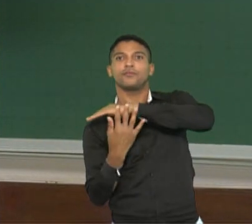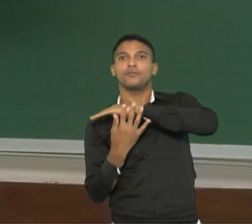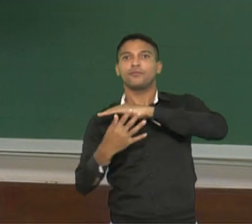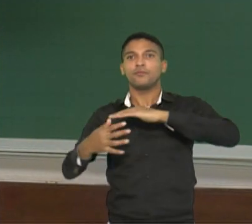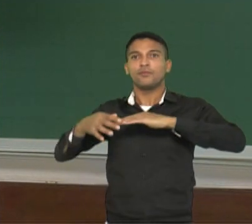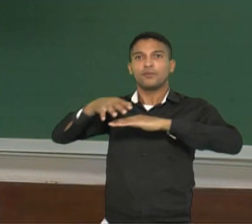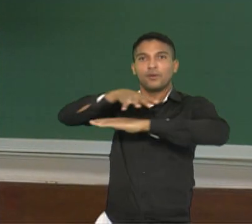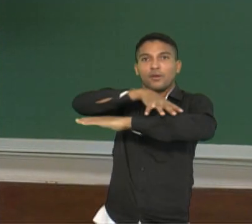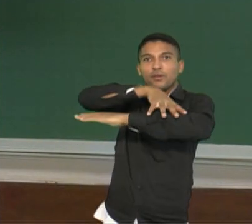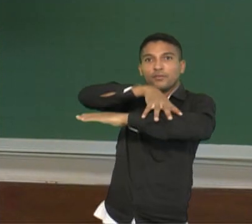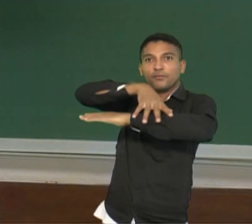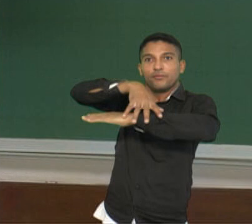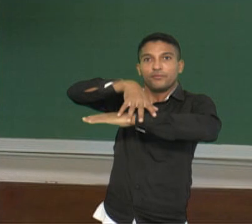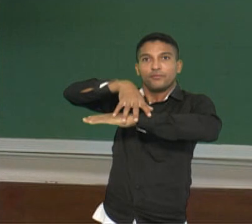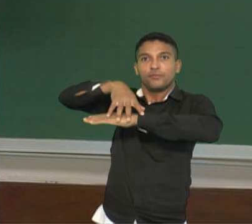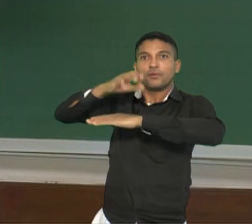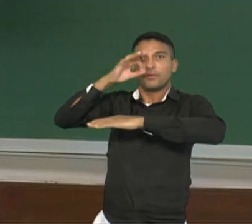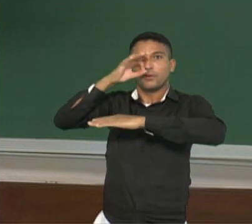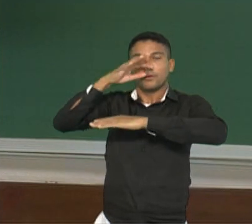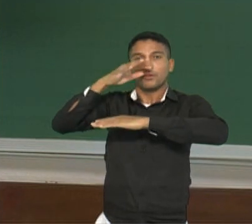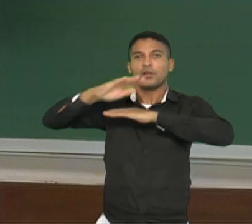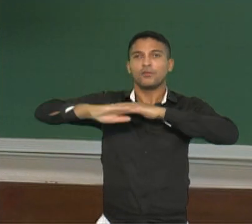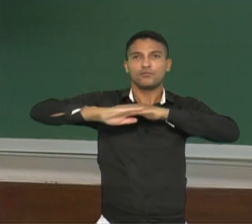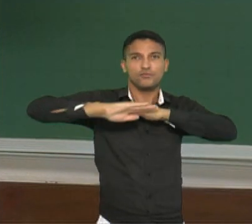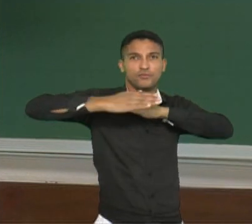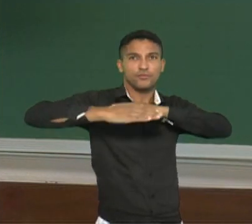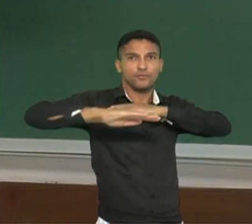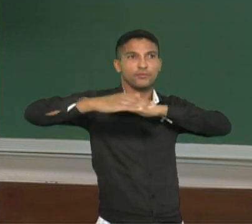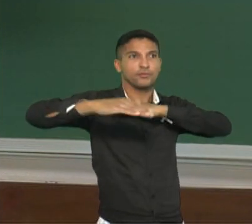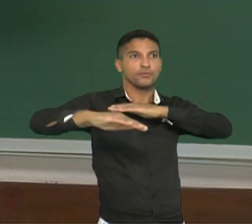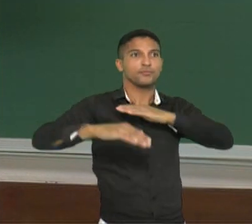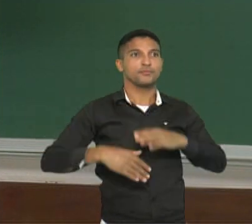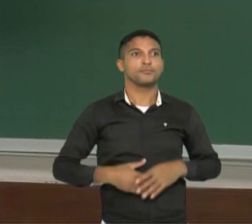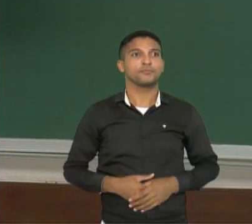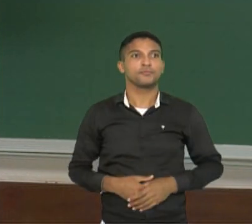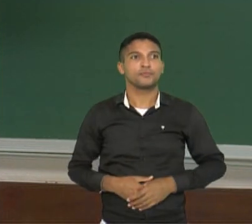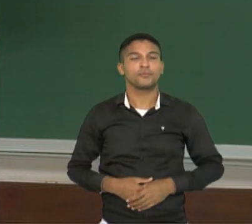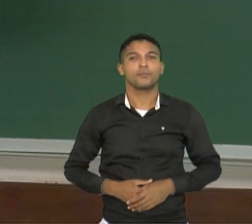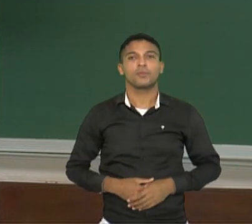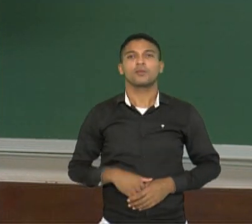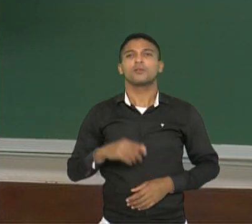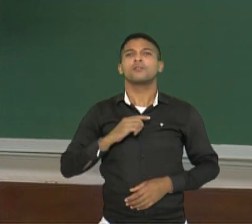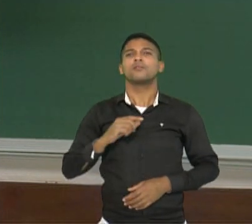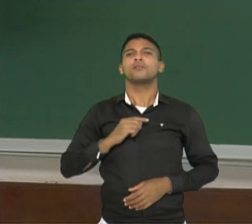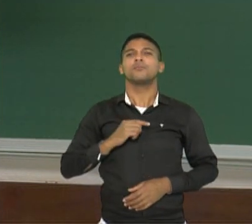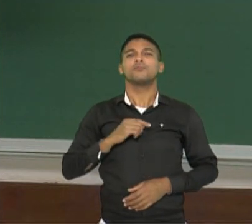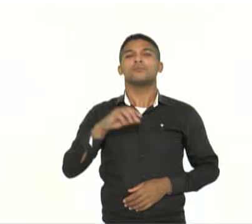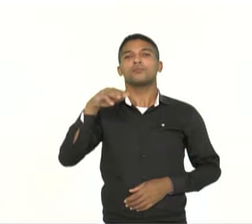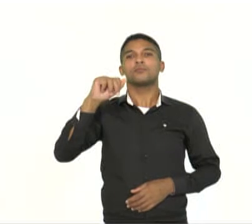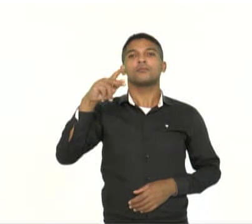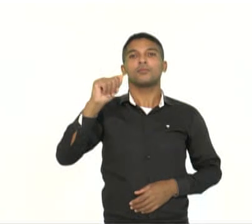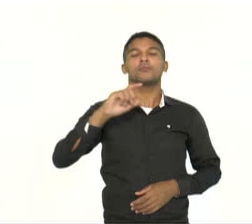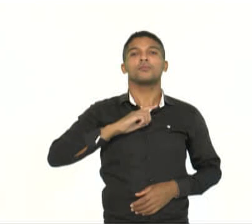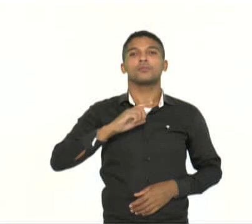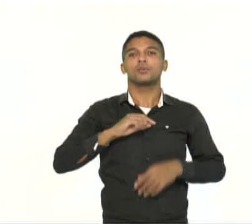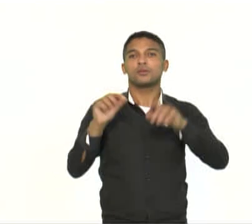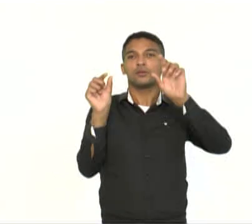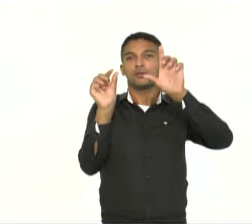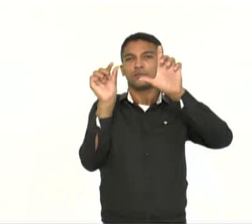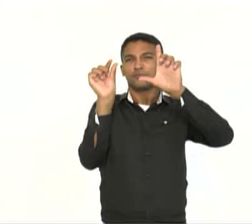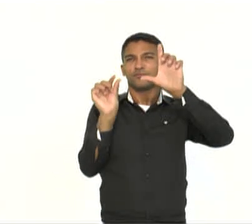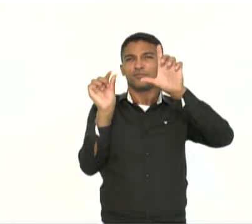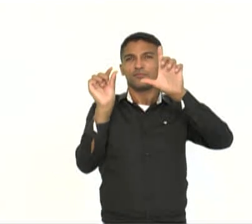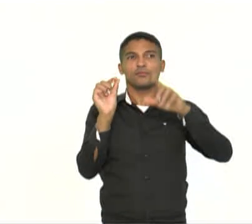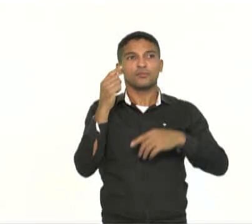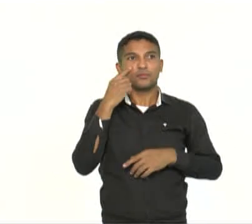uma legenda de cores. E essa legenda de cores vai das cores frias para as cores